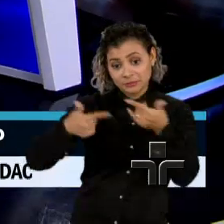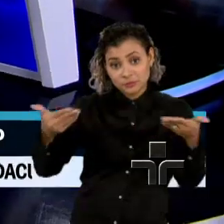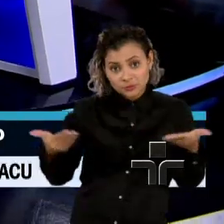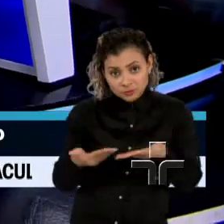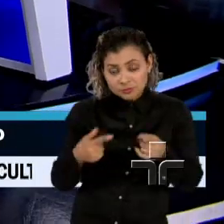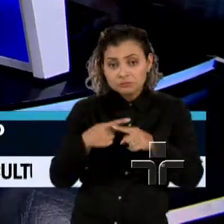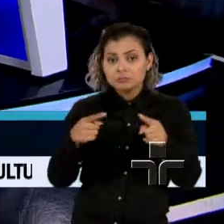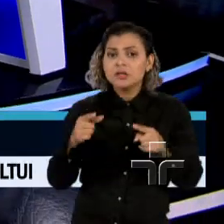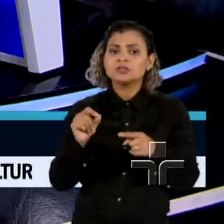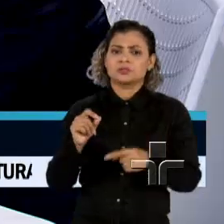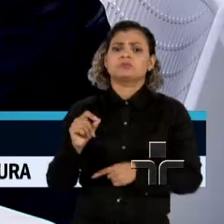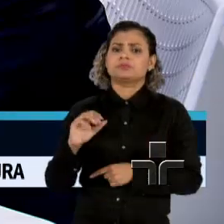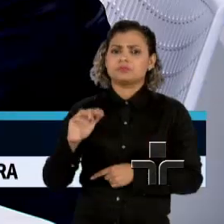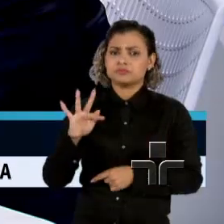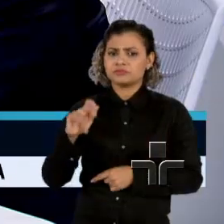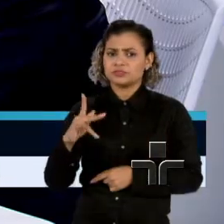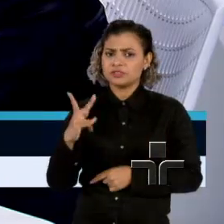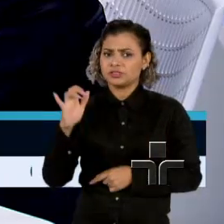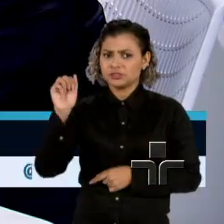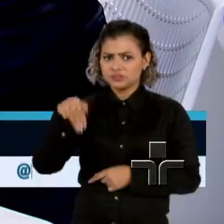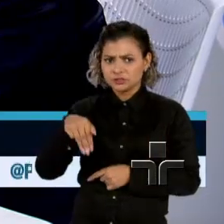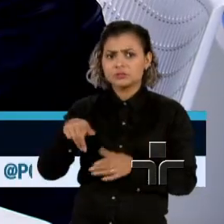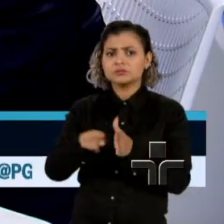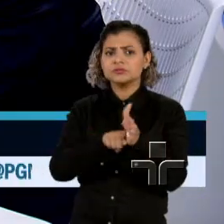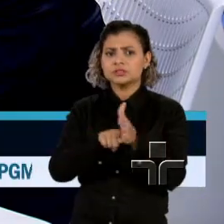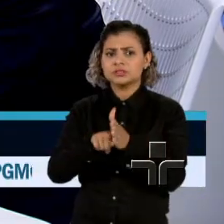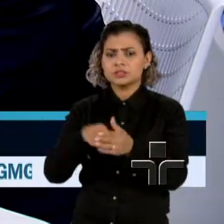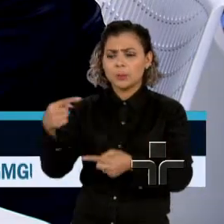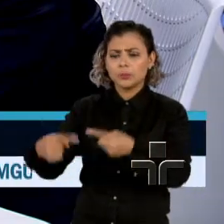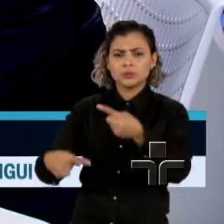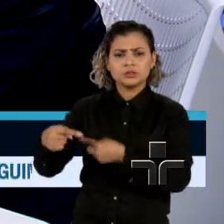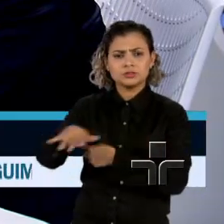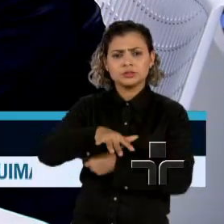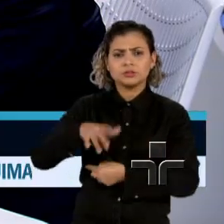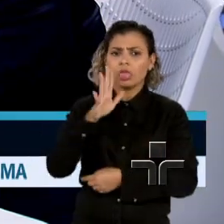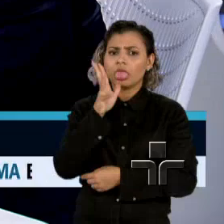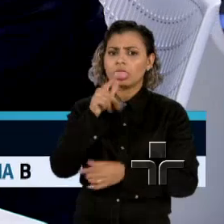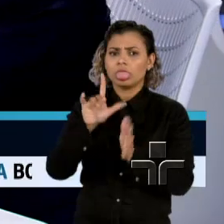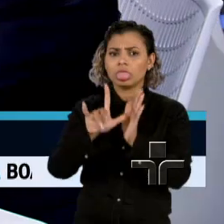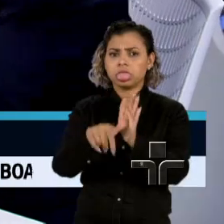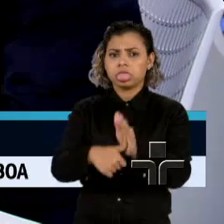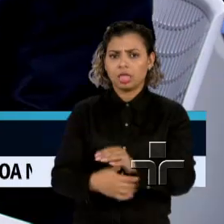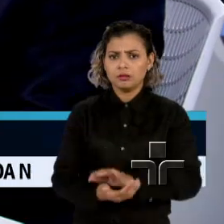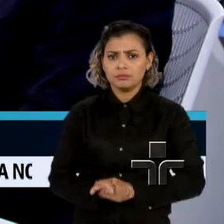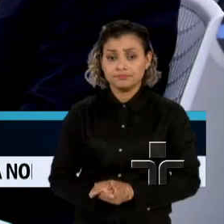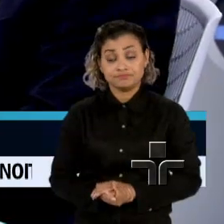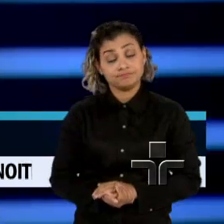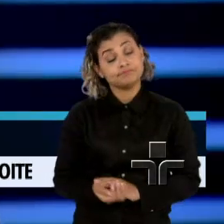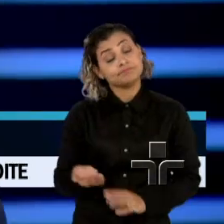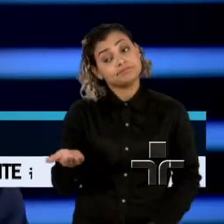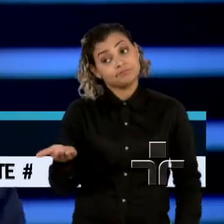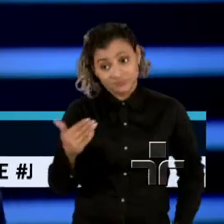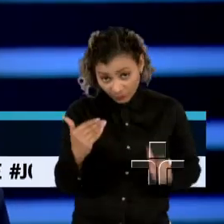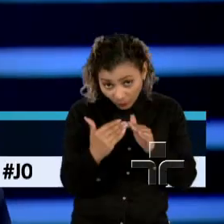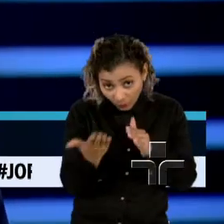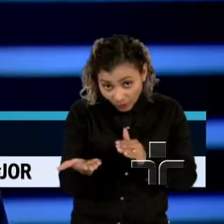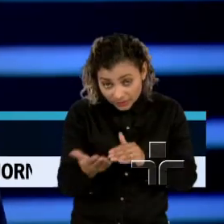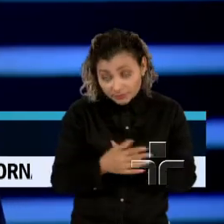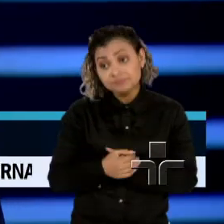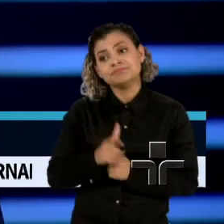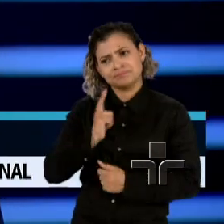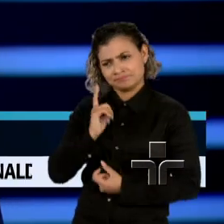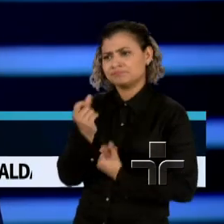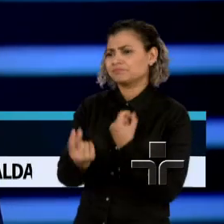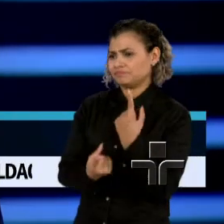questionou o ritmo lento das apurações que envolvem políticos. Você concorda com o Fachin? Olha, eu acho que tem algumas investigações